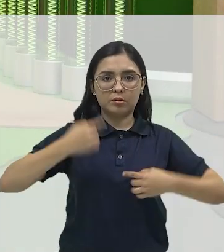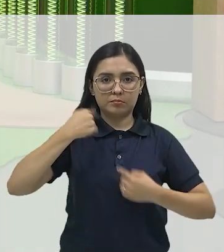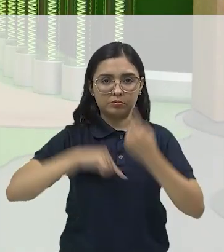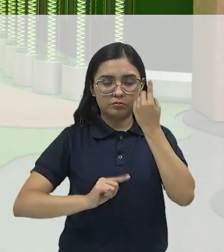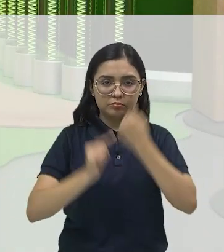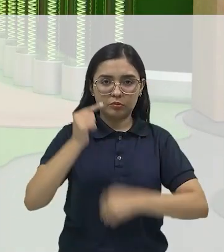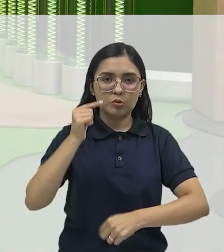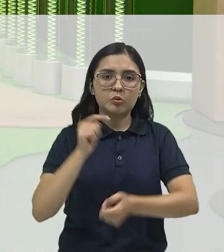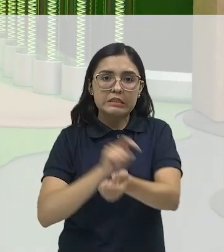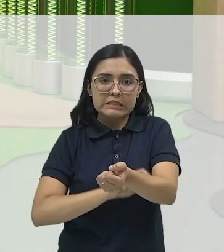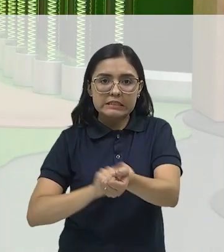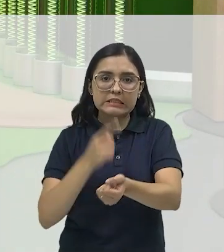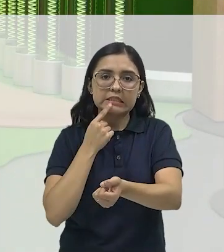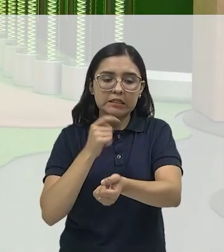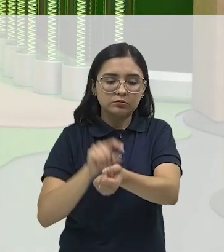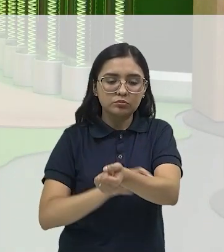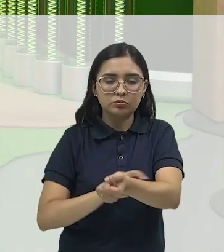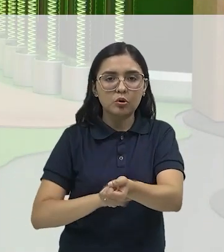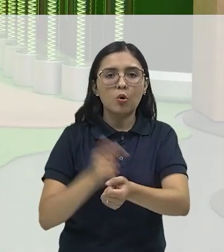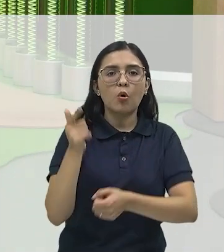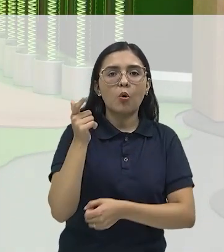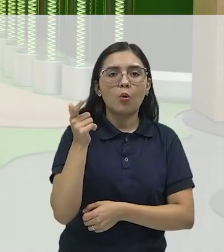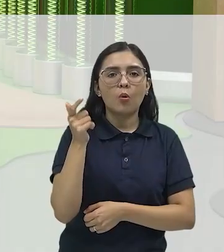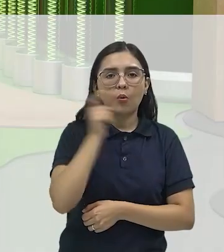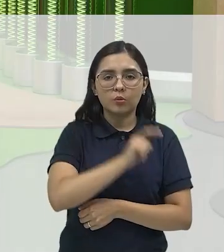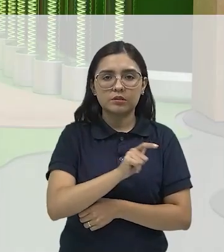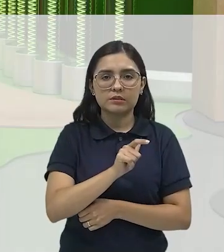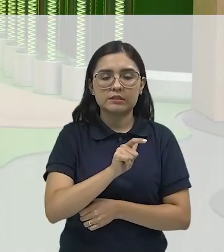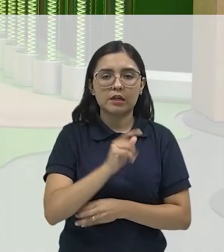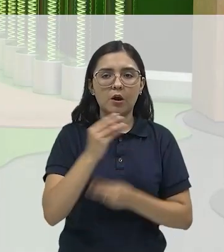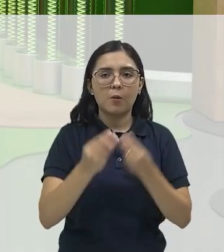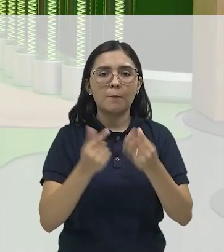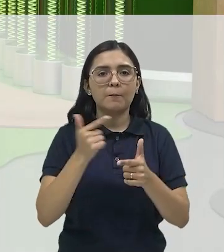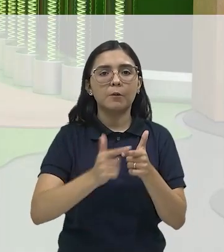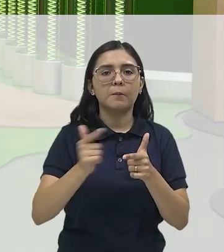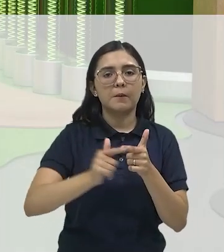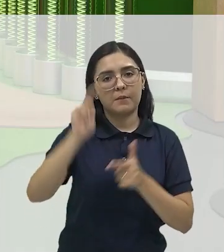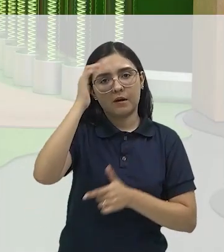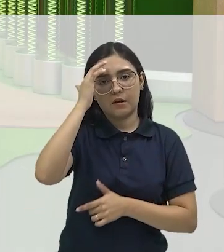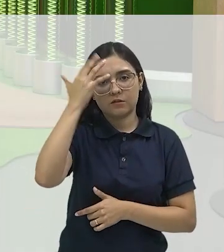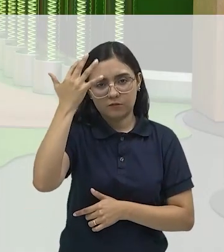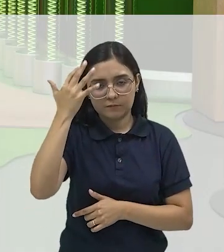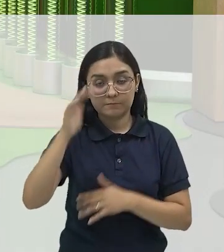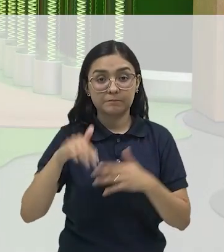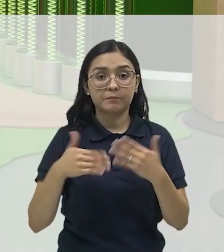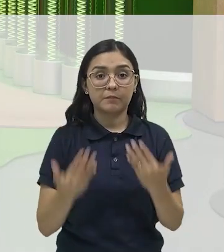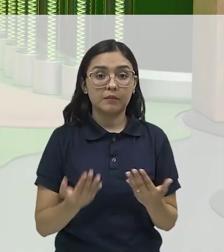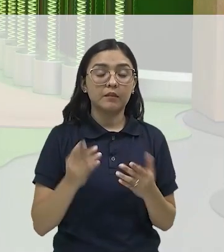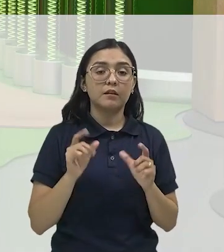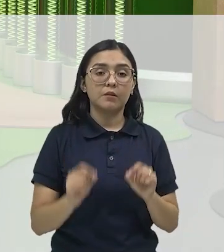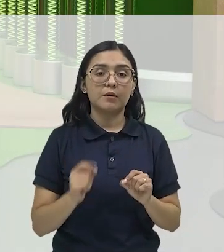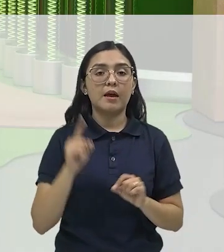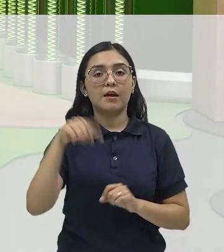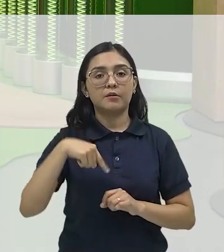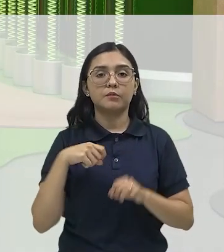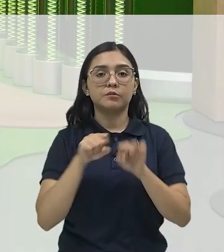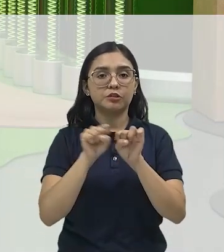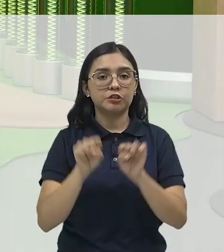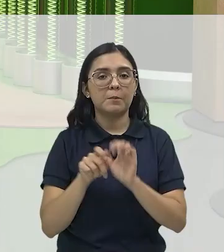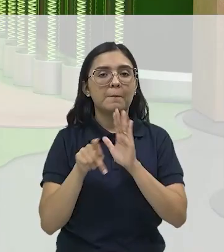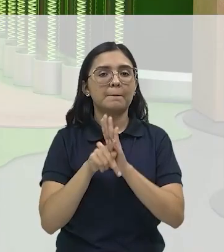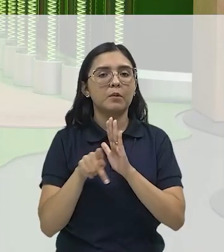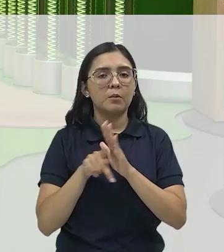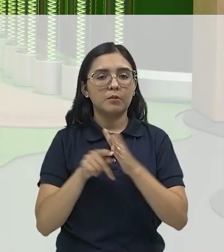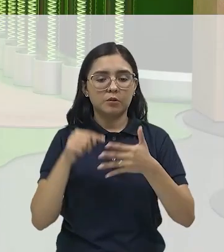para que a gente consiga resolver essa situação. E é isso que se trata o sistema